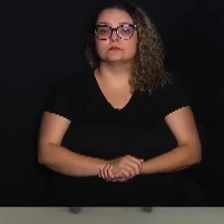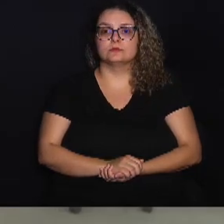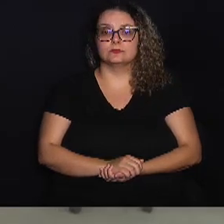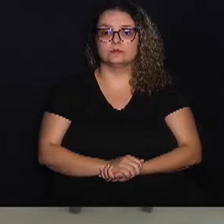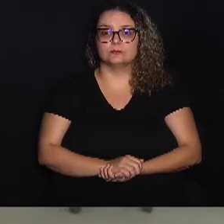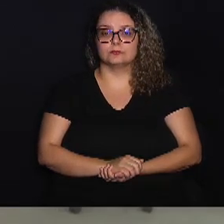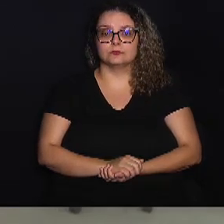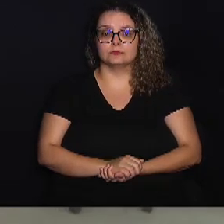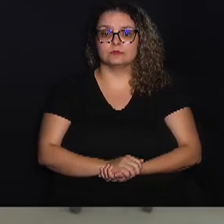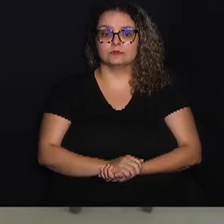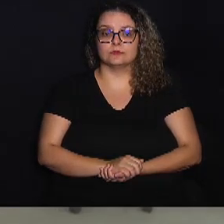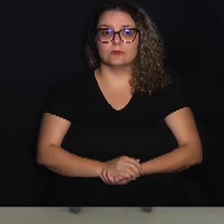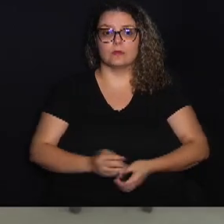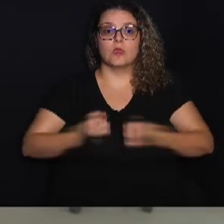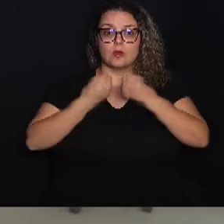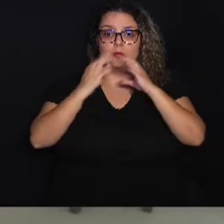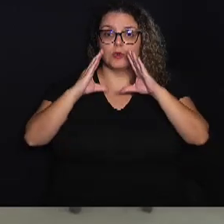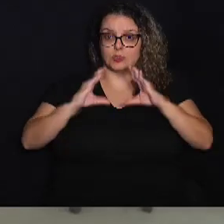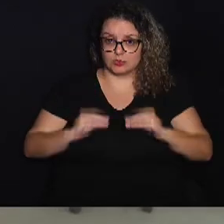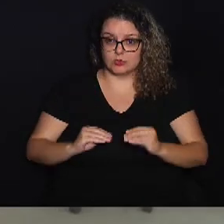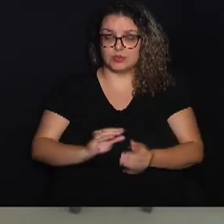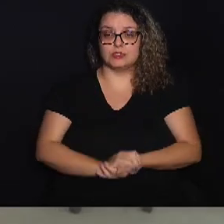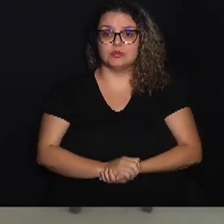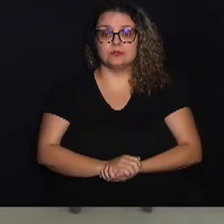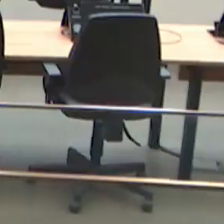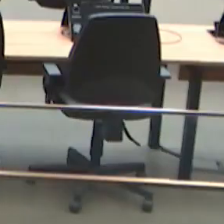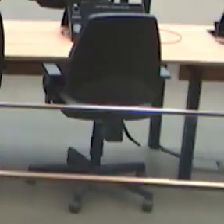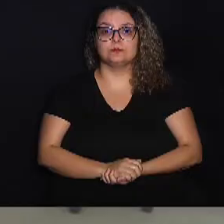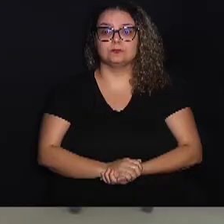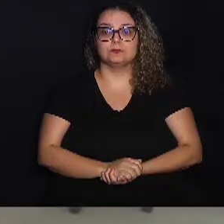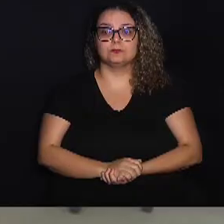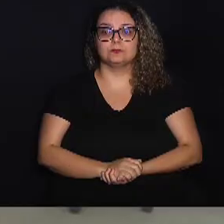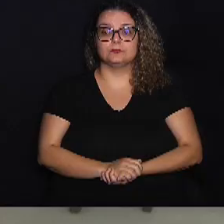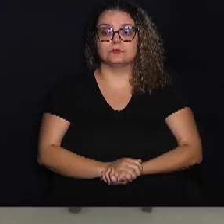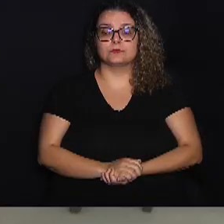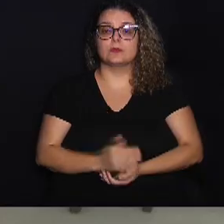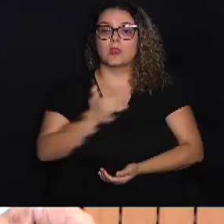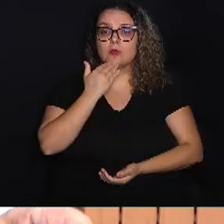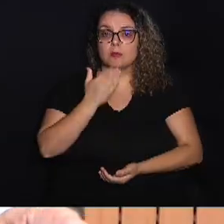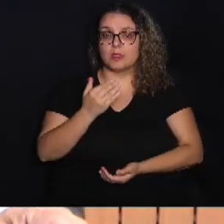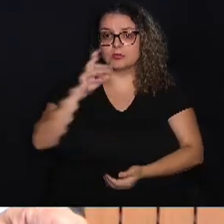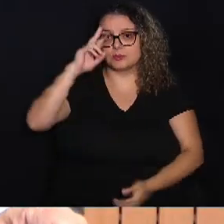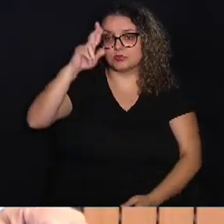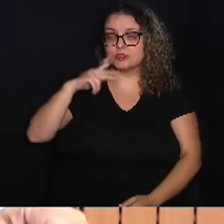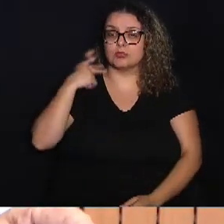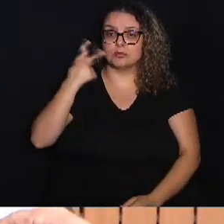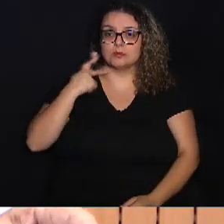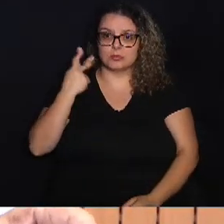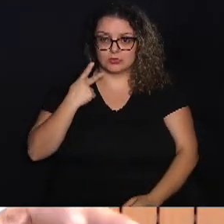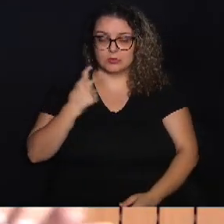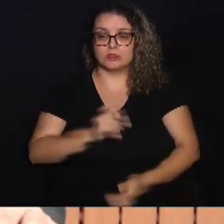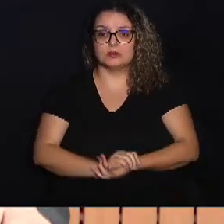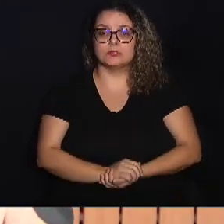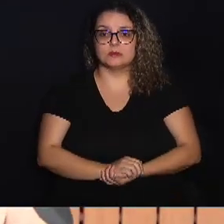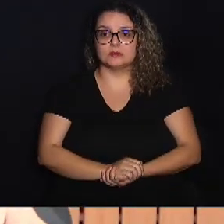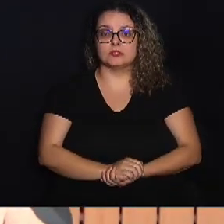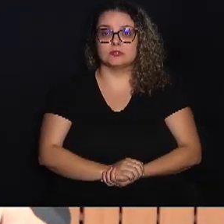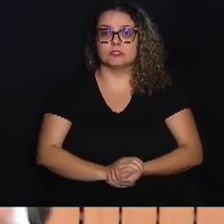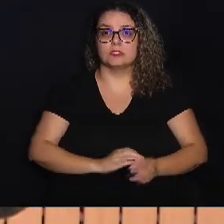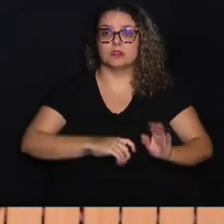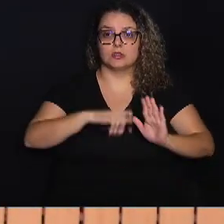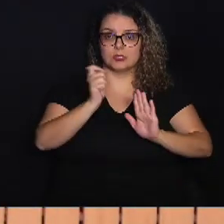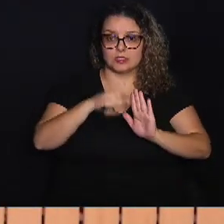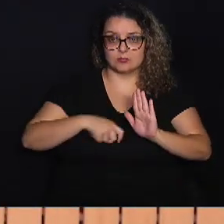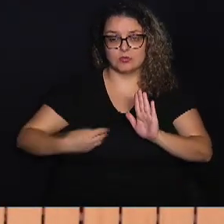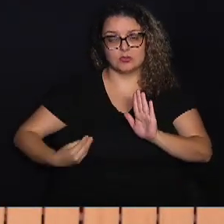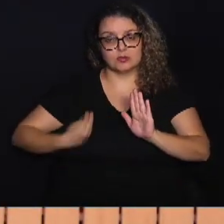ordinária Boa noite Solicito aos senhores vereadores que registrem